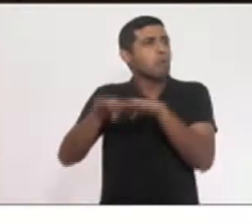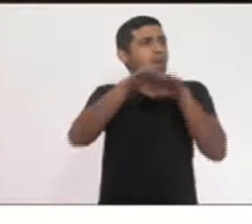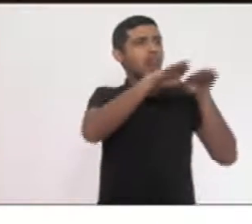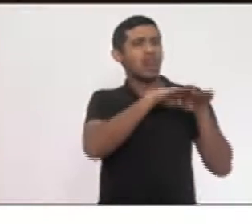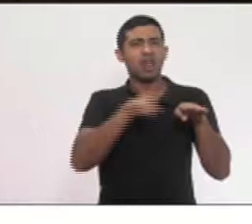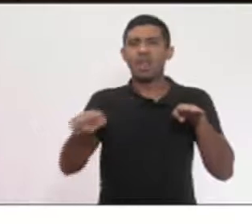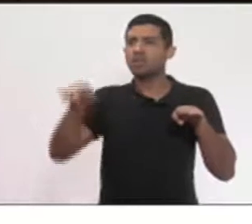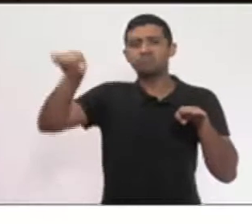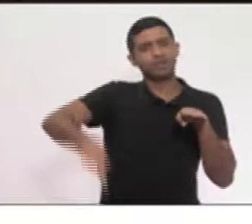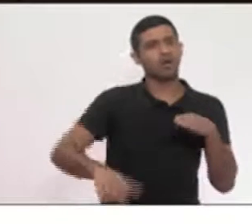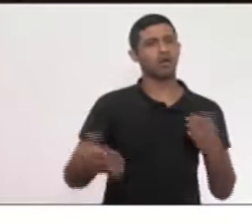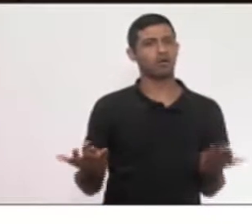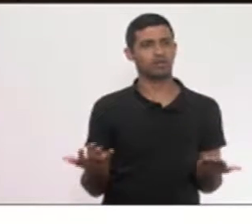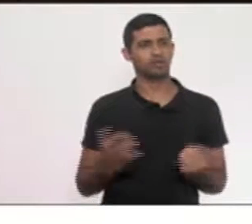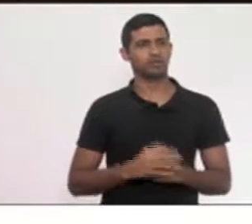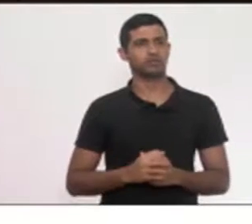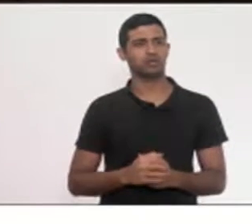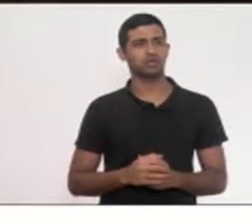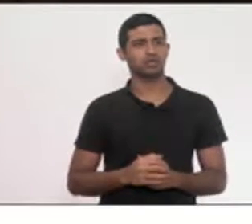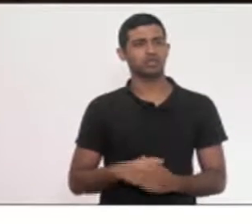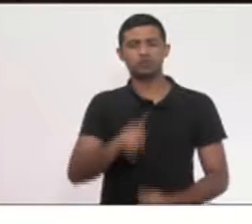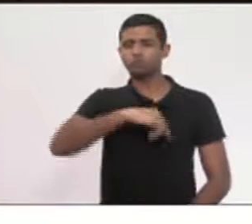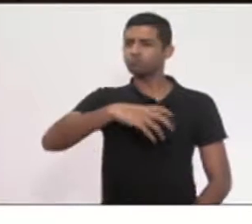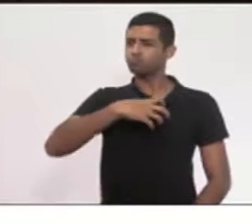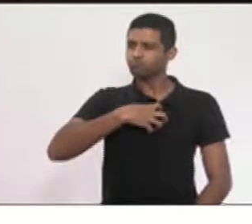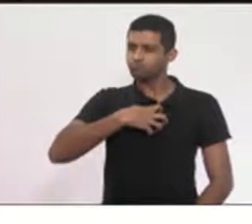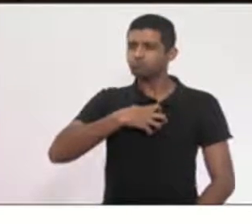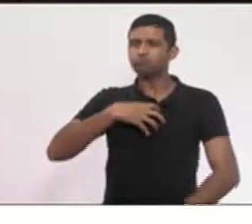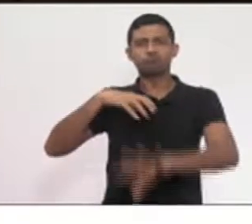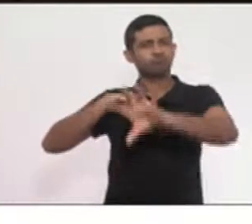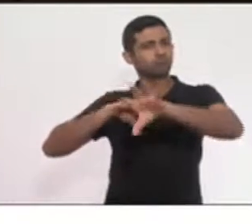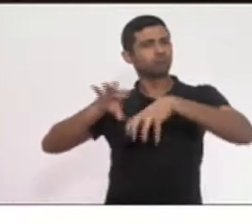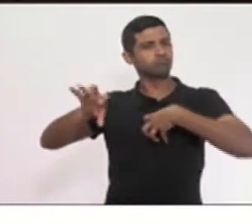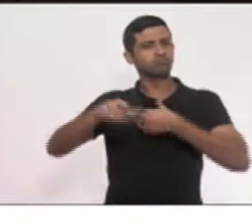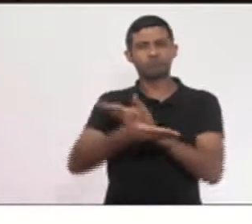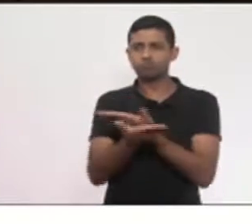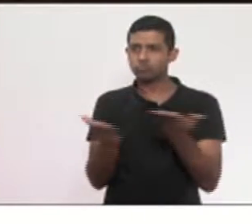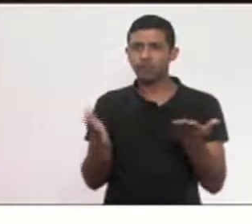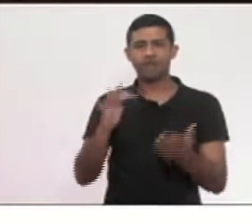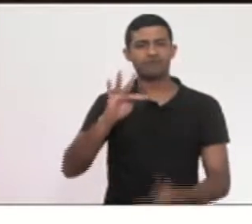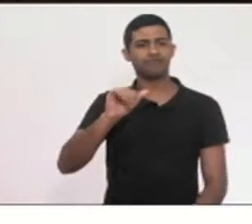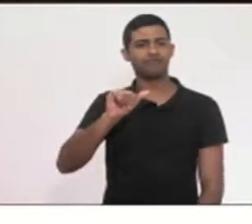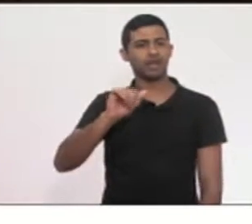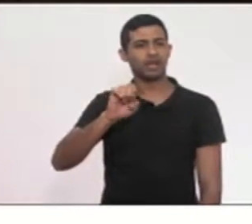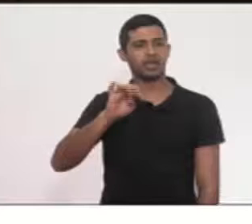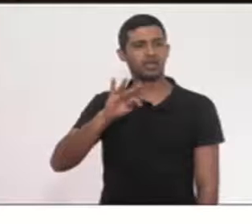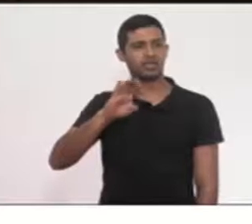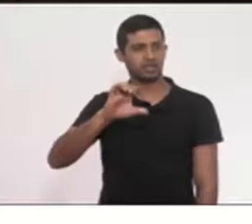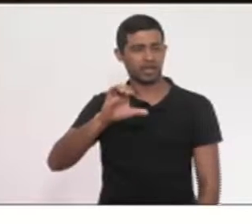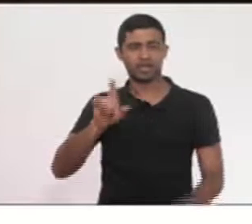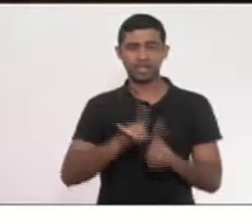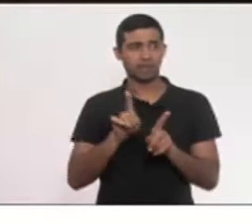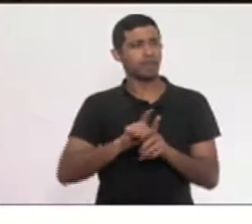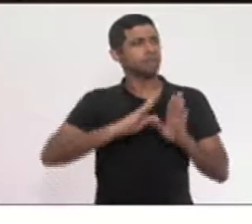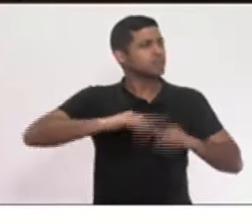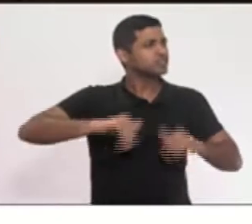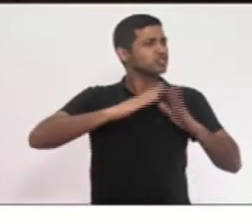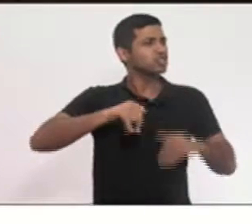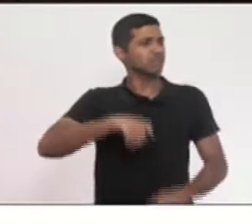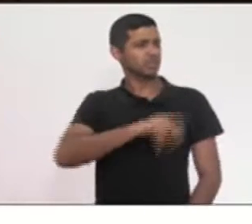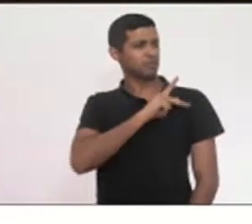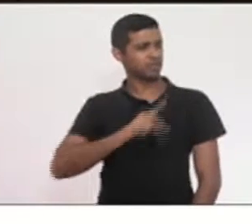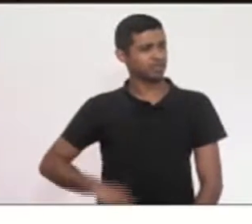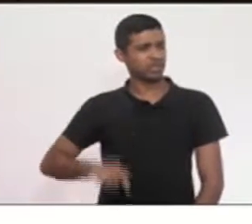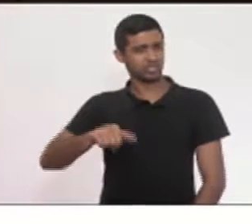Então, não só a nossa solidariedade aos servidores da FAETEC, como o nosso apelo ao presidente dessa casa,